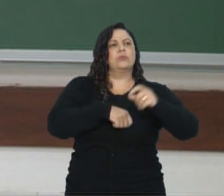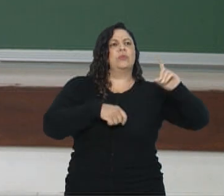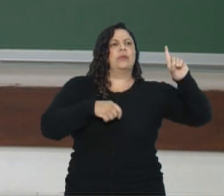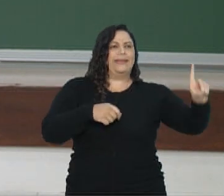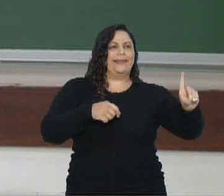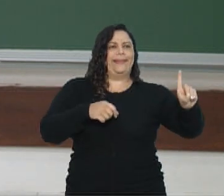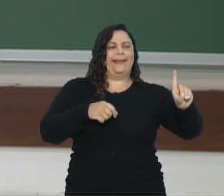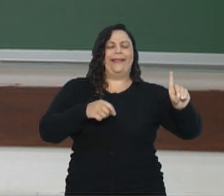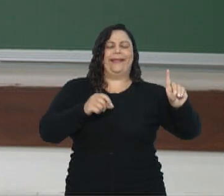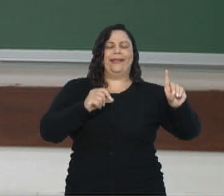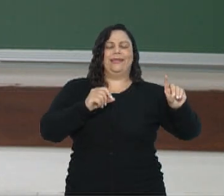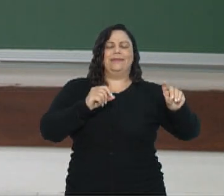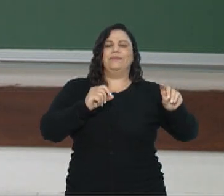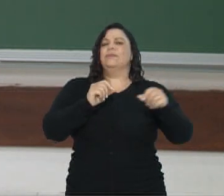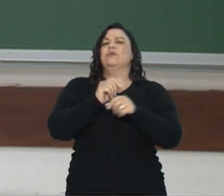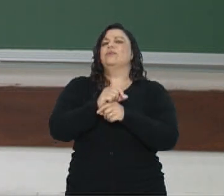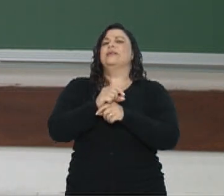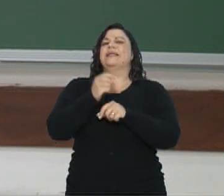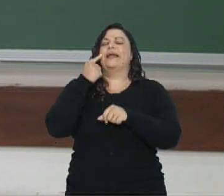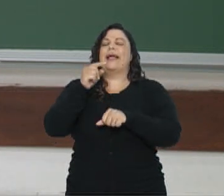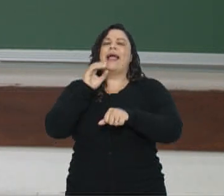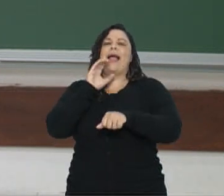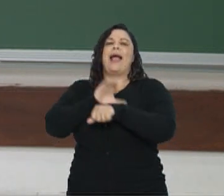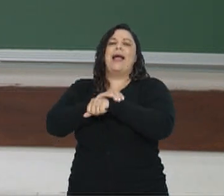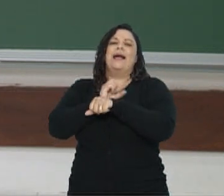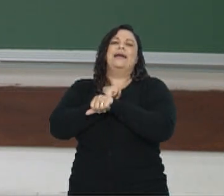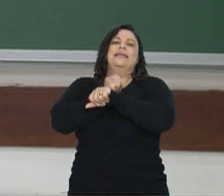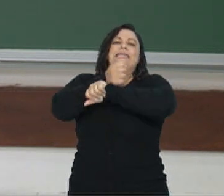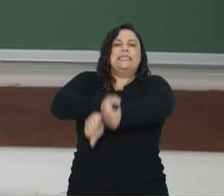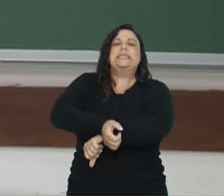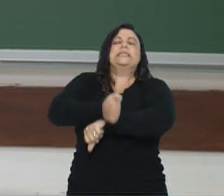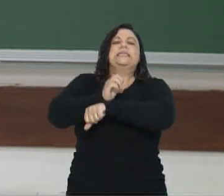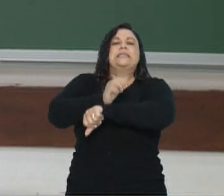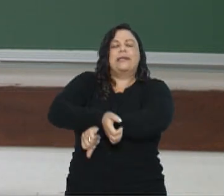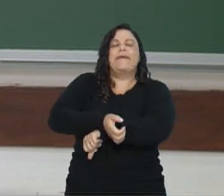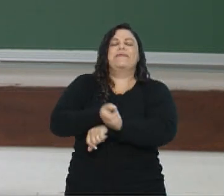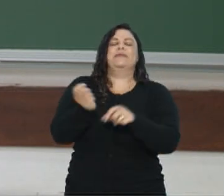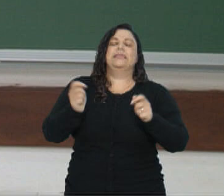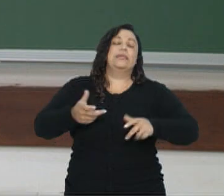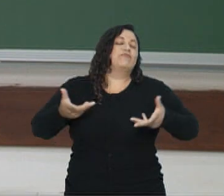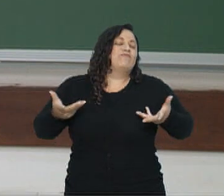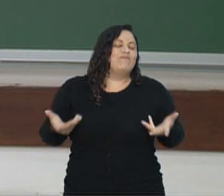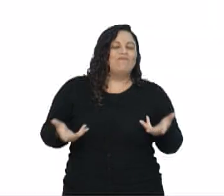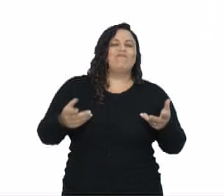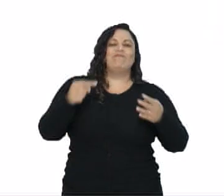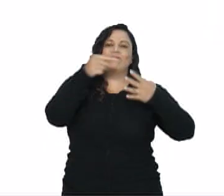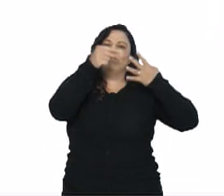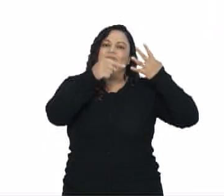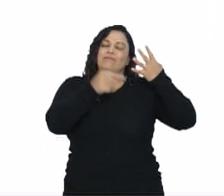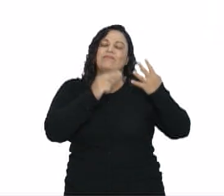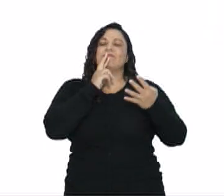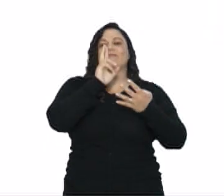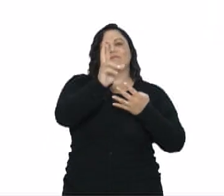escravidão. Vocês terão um tempinho aí para responder e logo retornamos com a resposta correta.